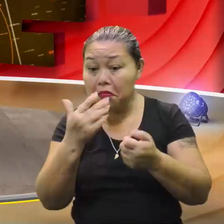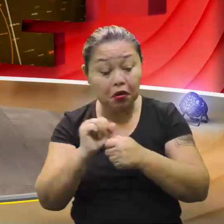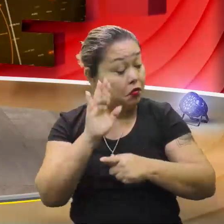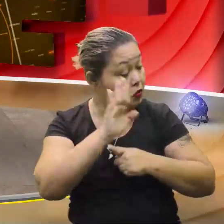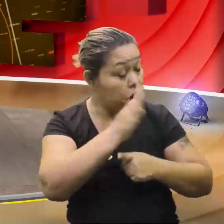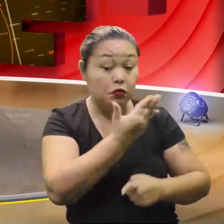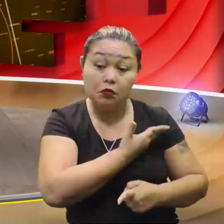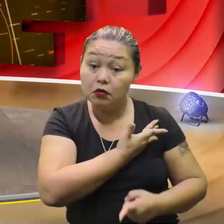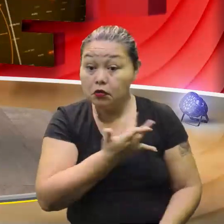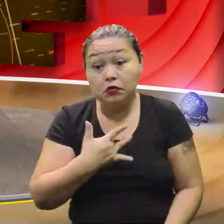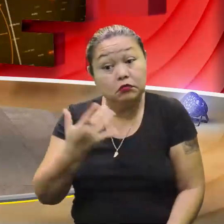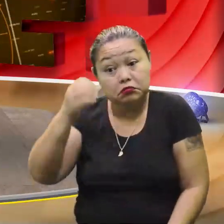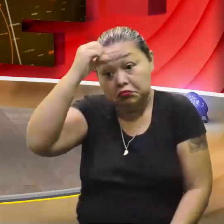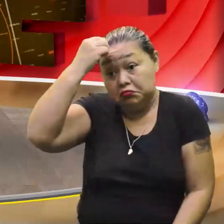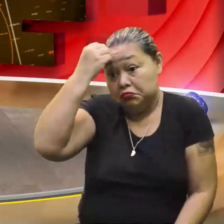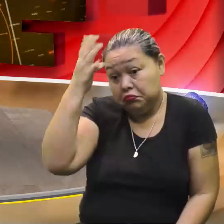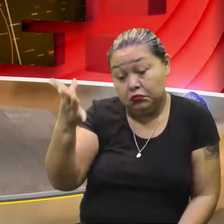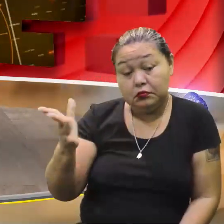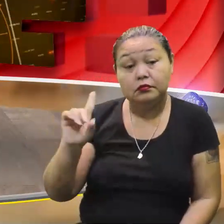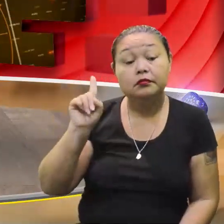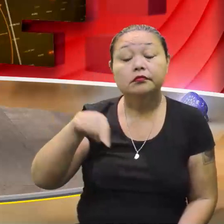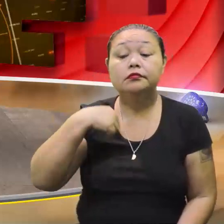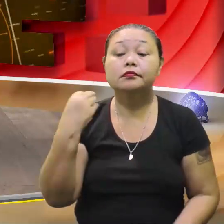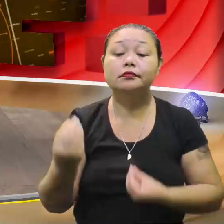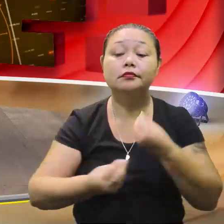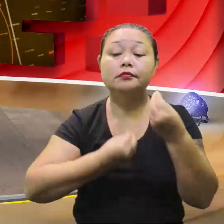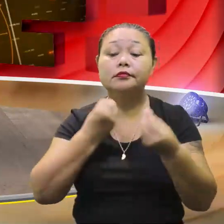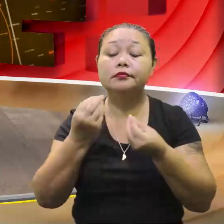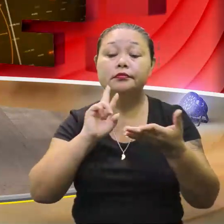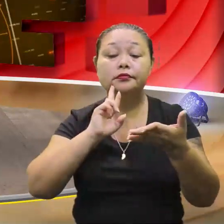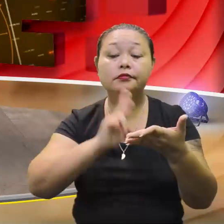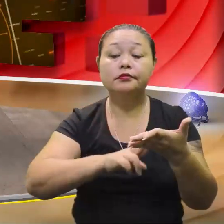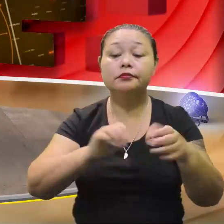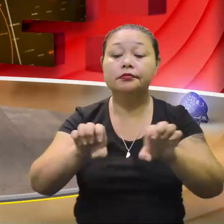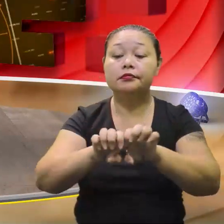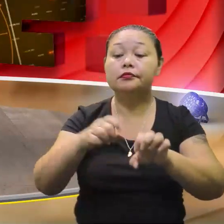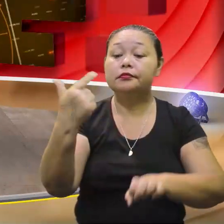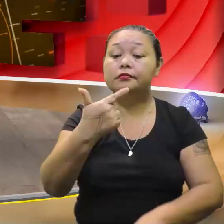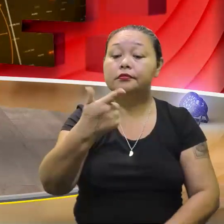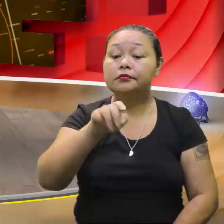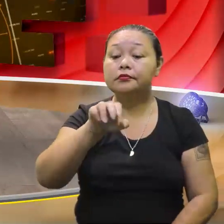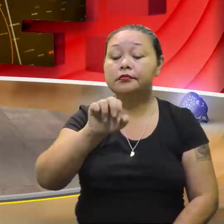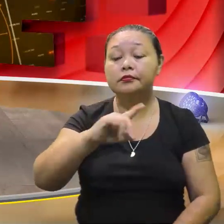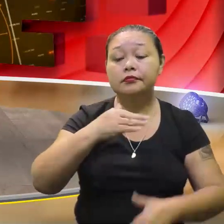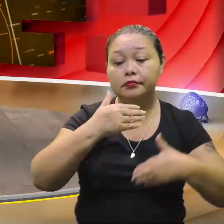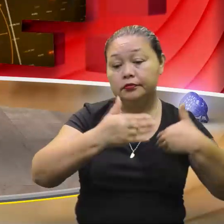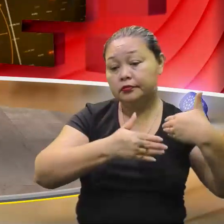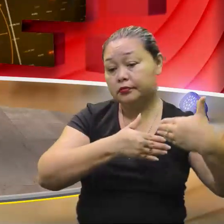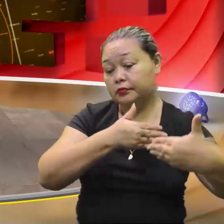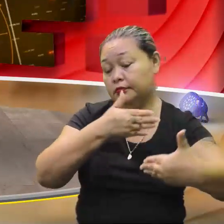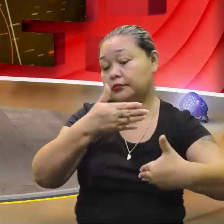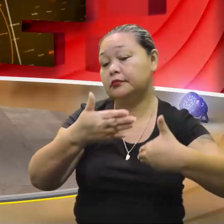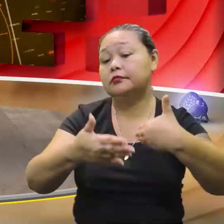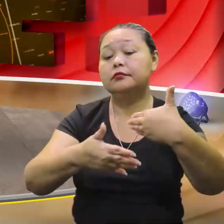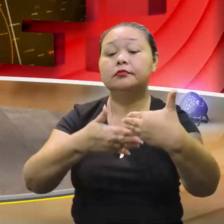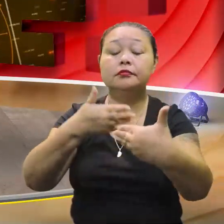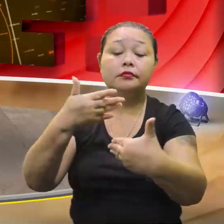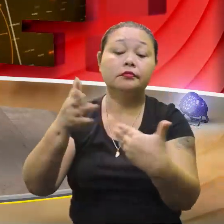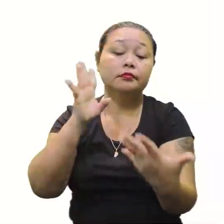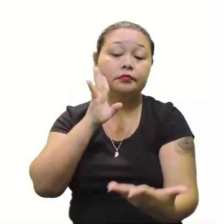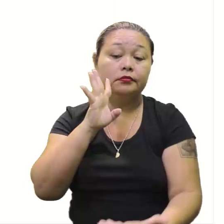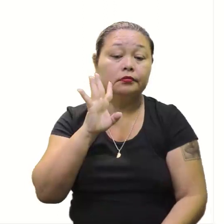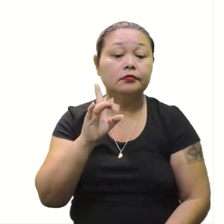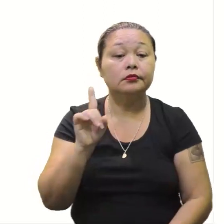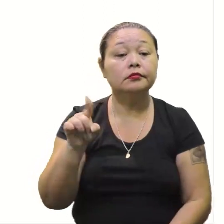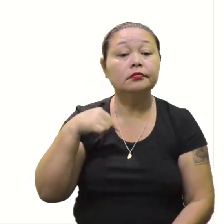e que não sabe, né? Vamos então agora ver como resolver uma equação do segundo grau. Tem um procedimento bem legal, bem bacana, olha